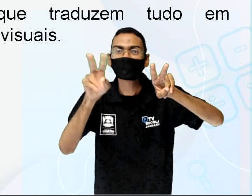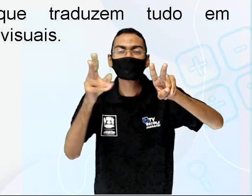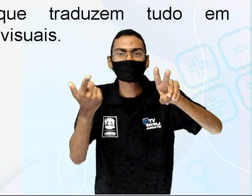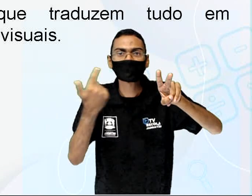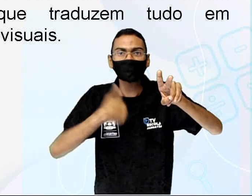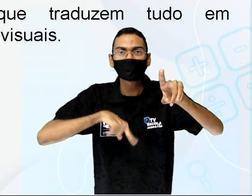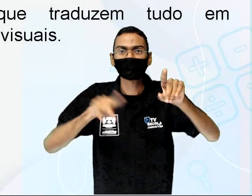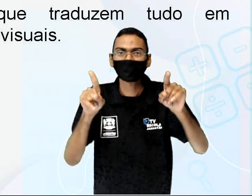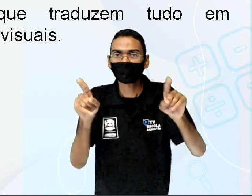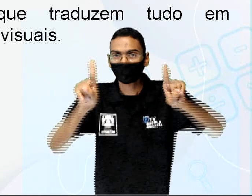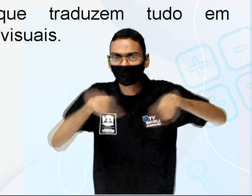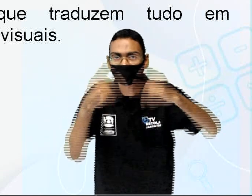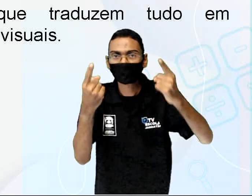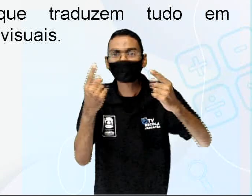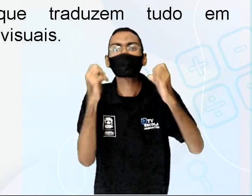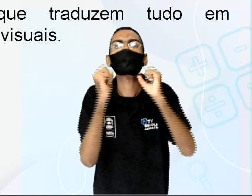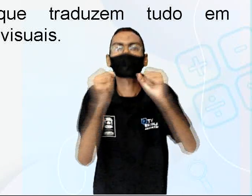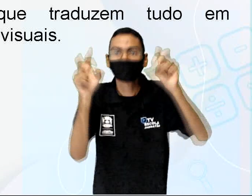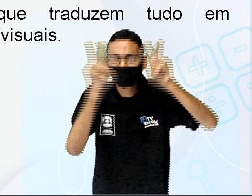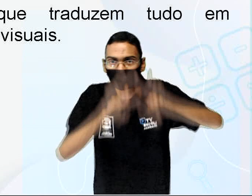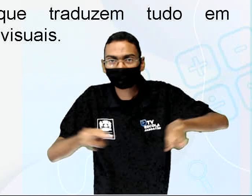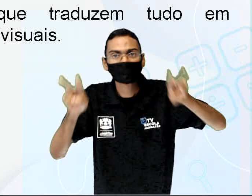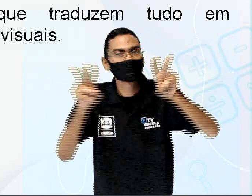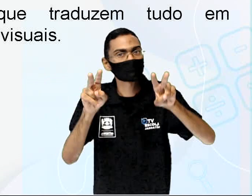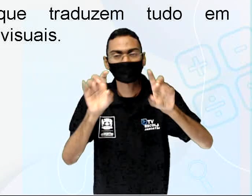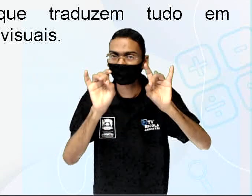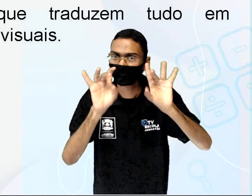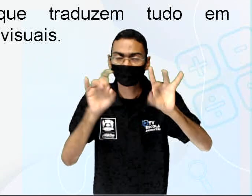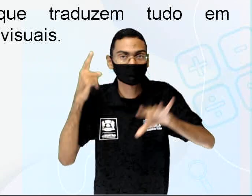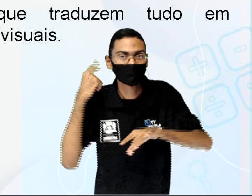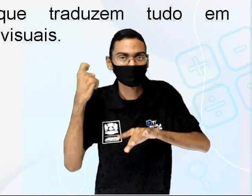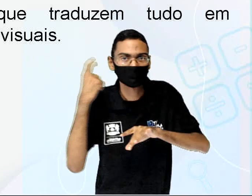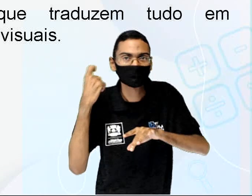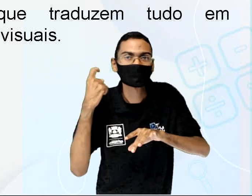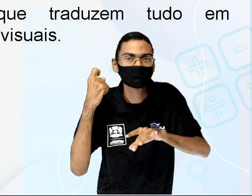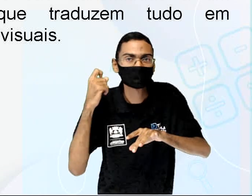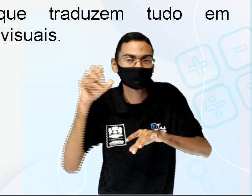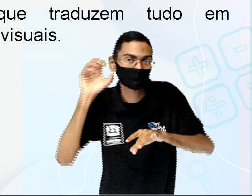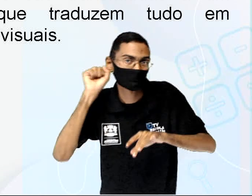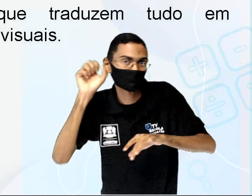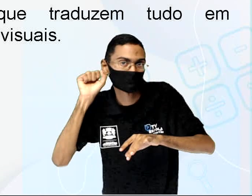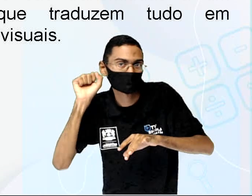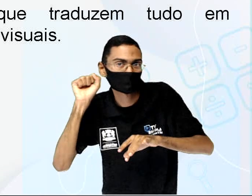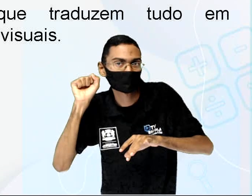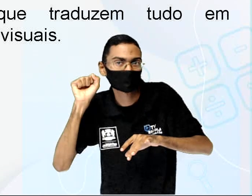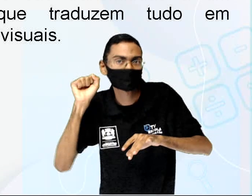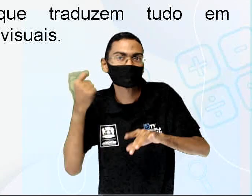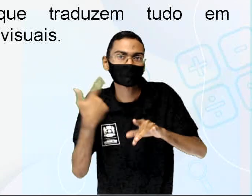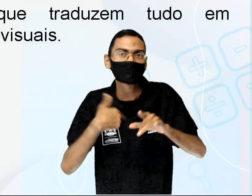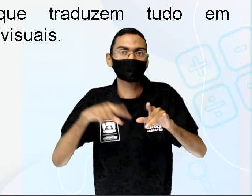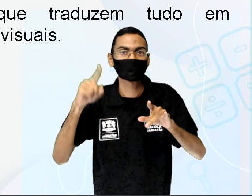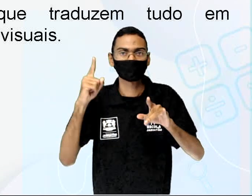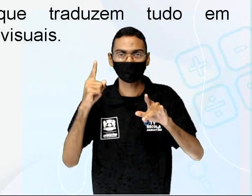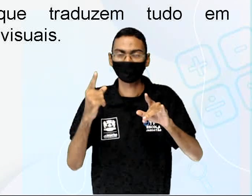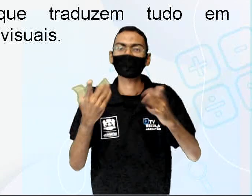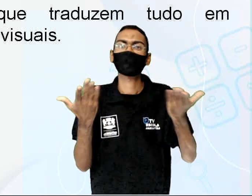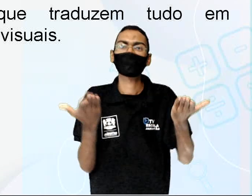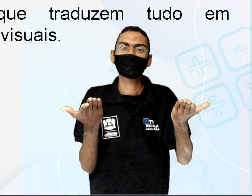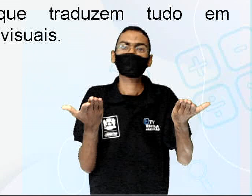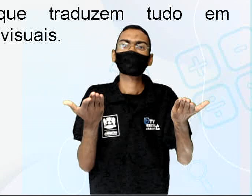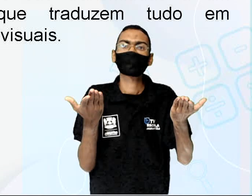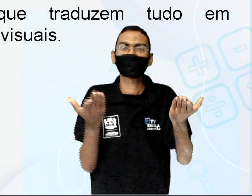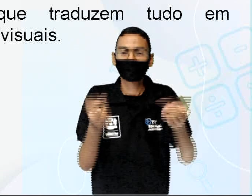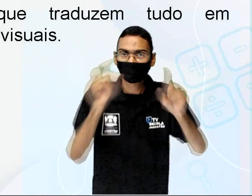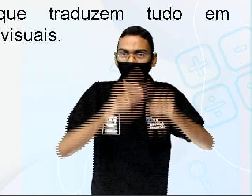que pudesse ser vista e não simplesmente só ouvida, apreciada sonoramente falando, tá? Então,